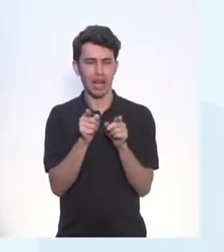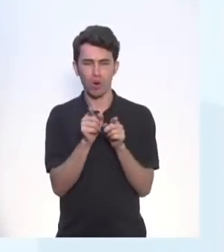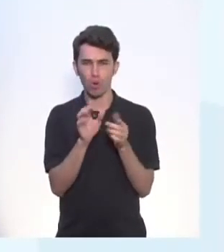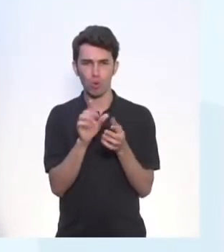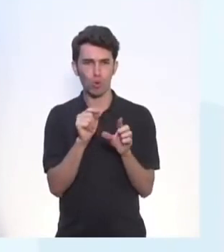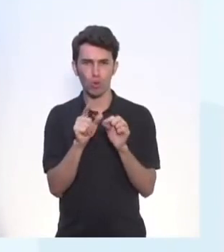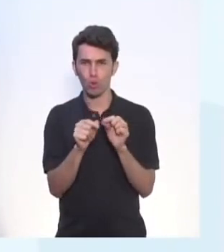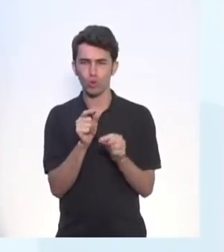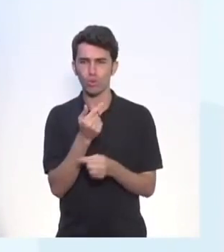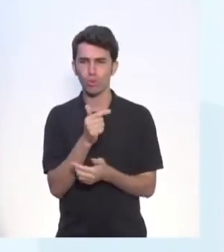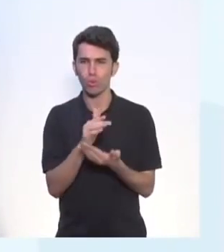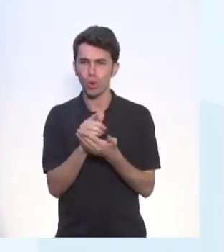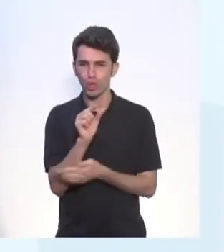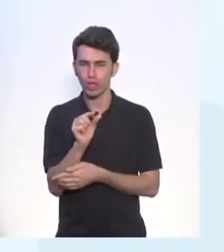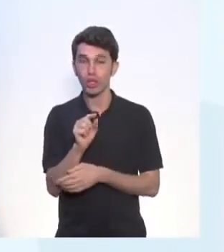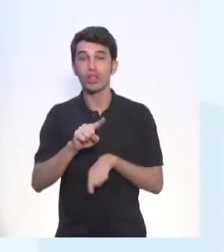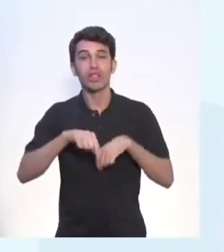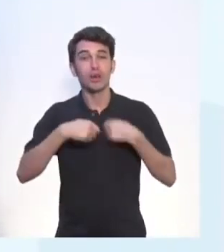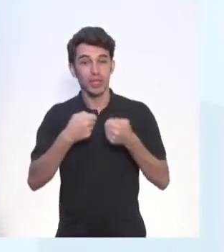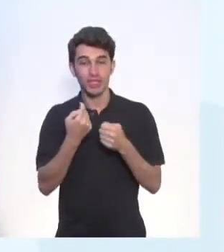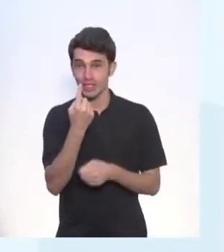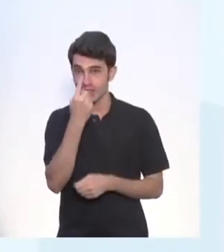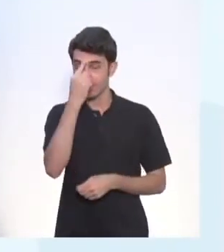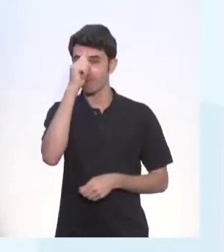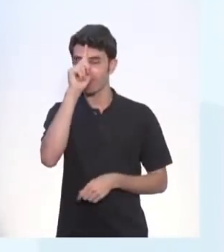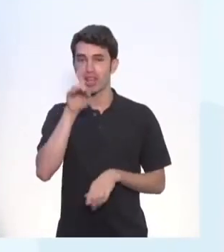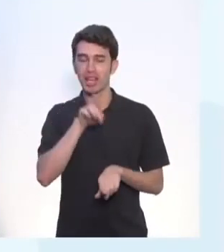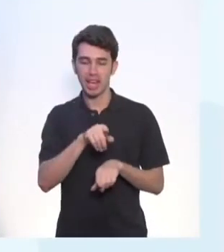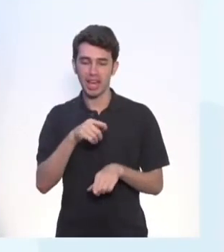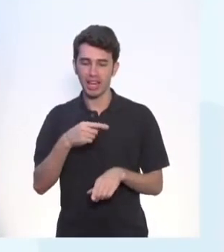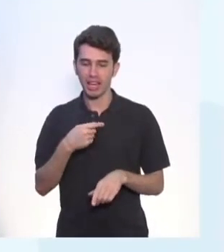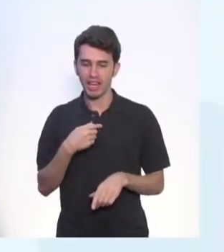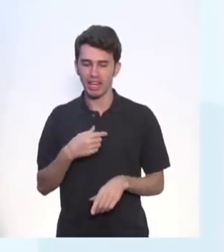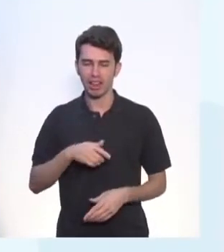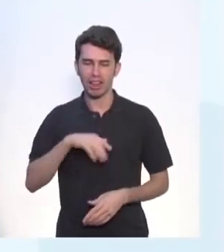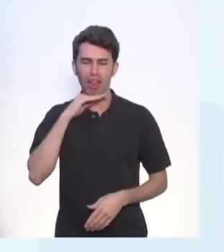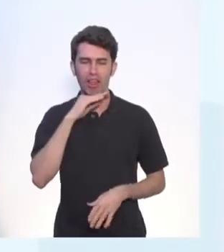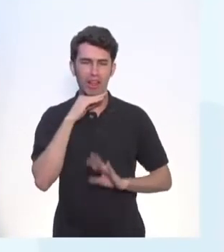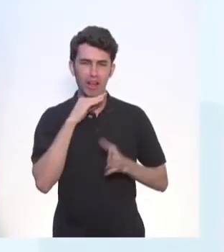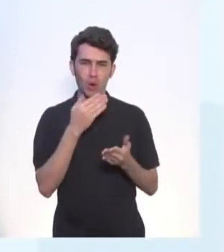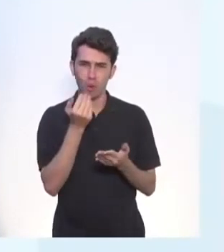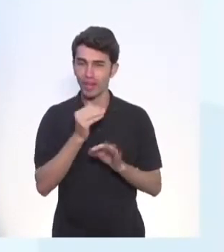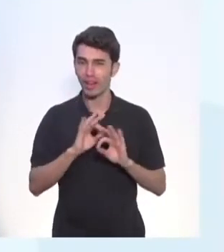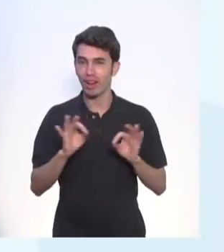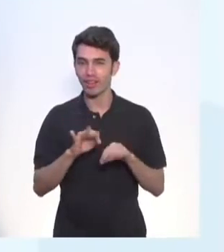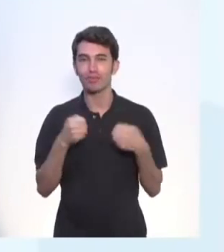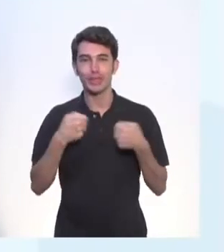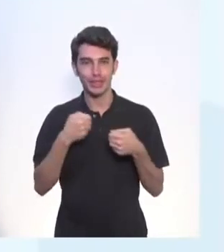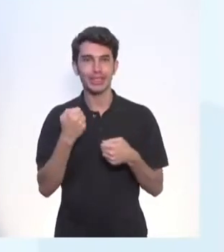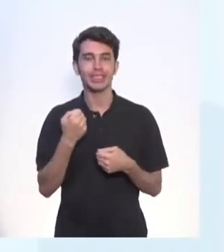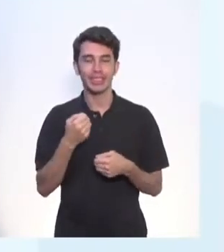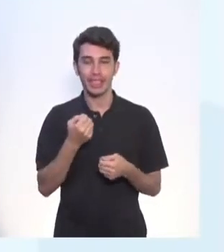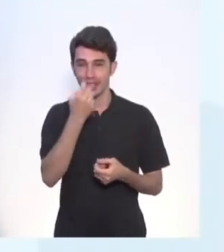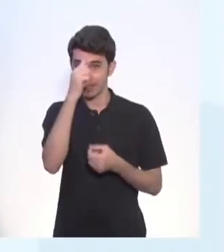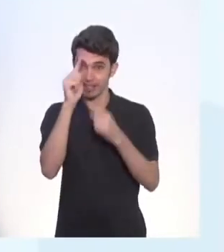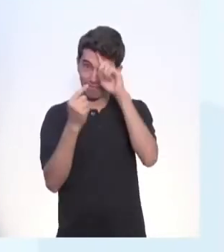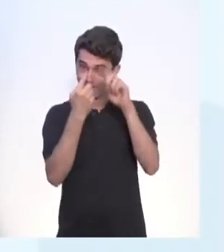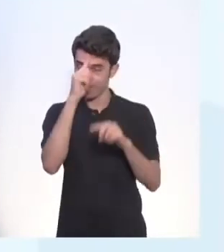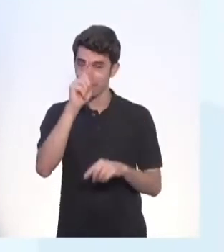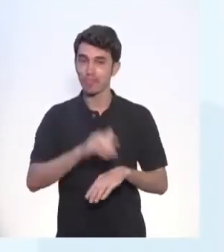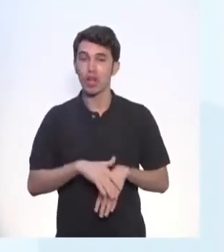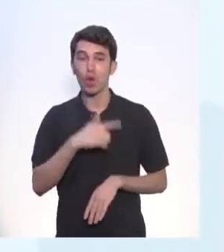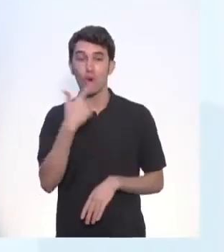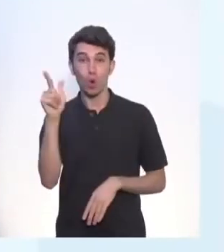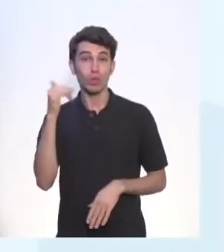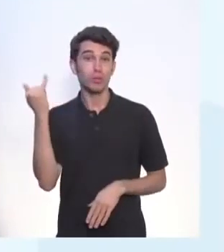Então, precisamos ser bem criativos para não enjoar da comida. Outra atividade importante desse tipo de missão é